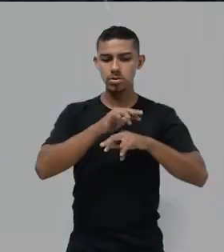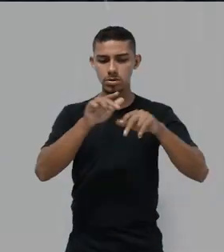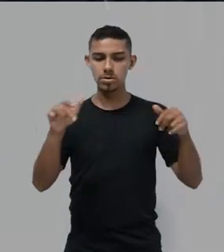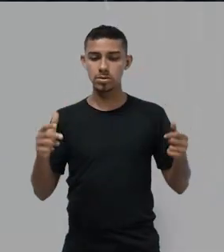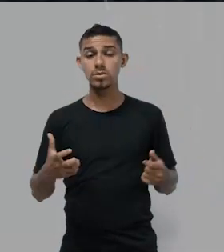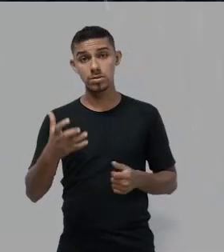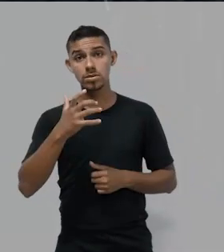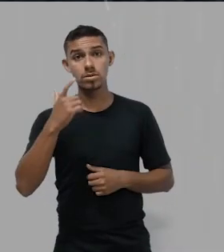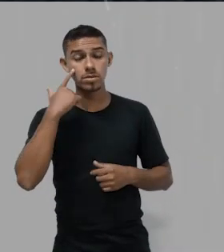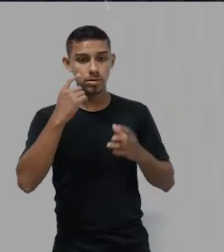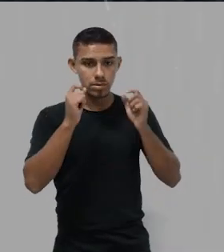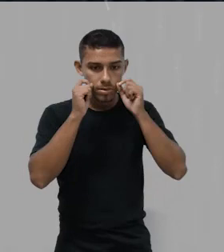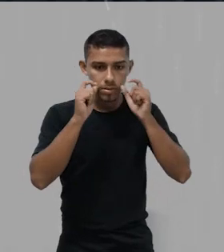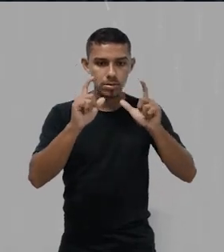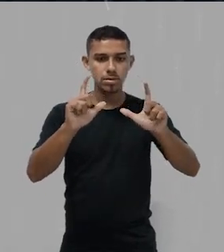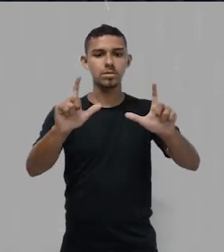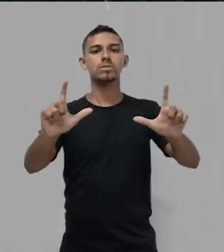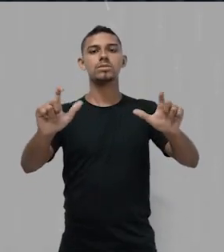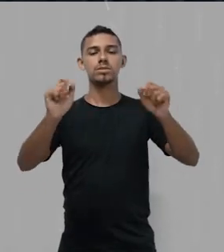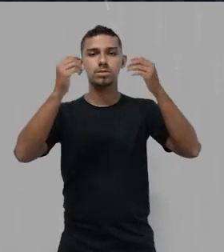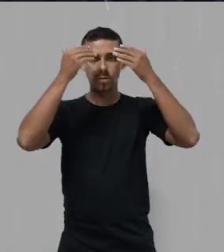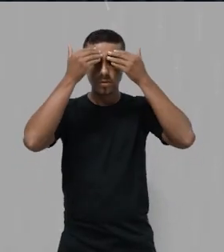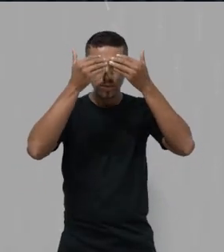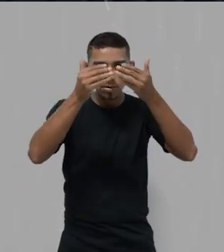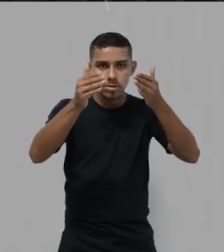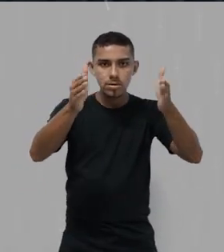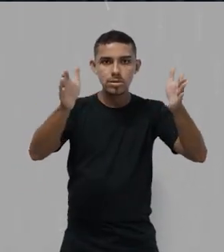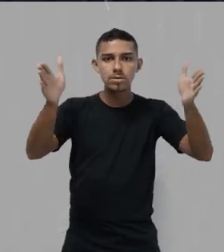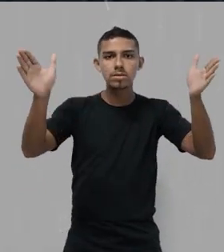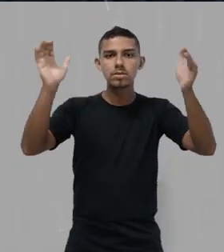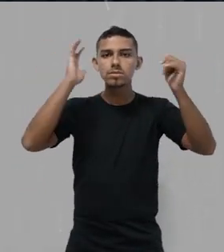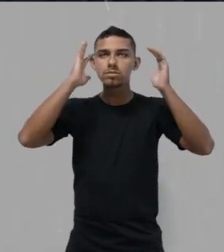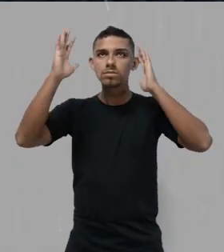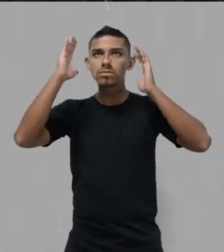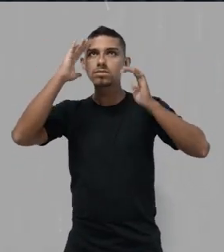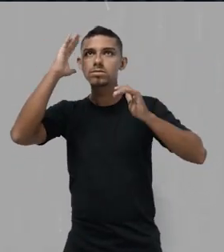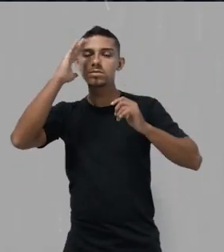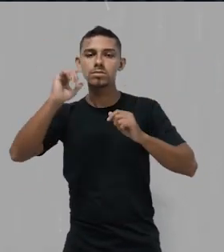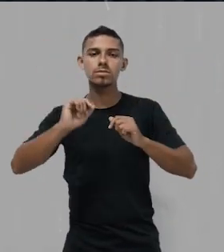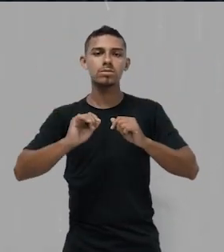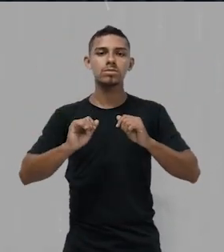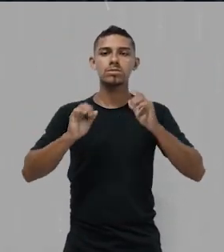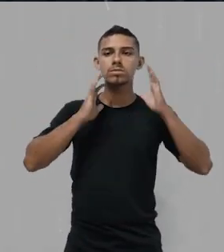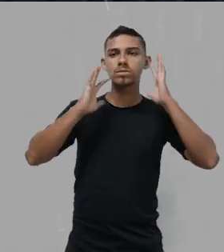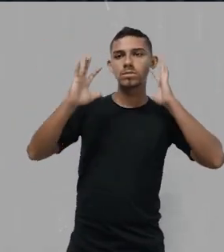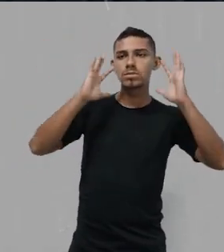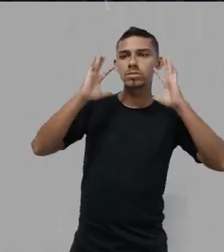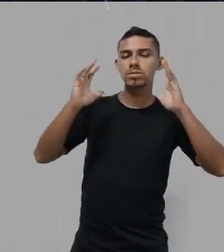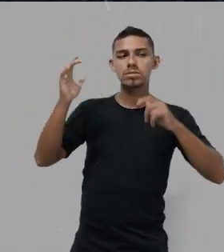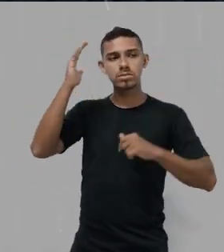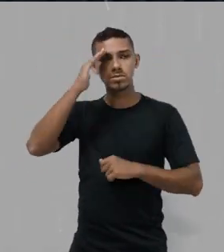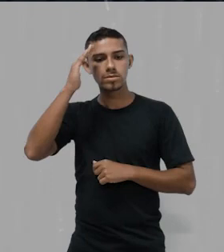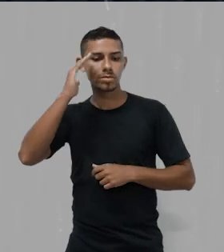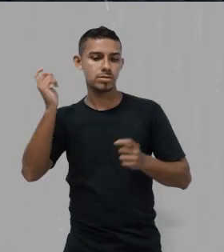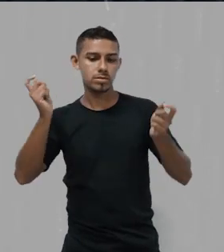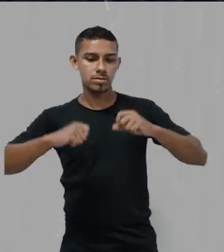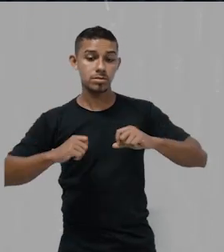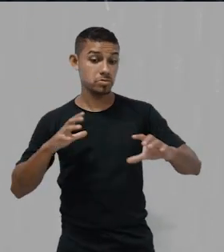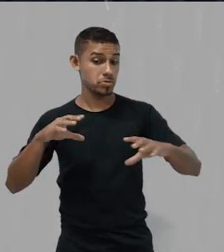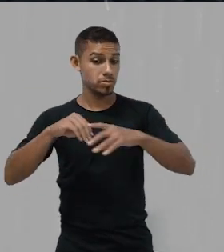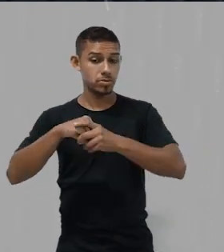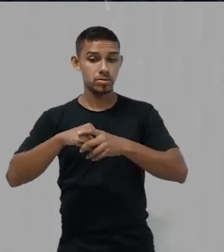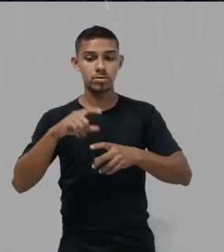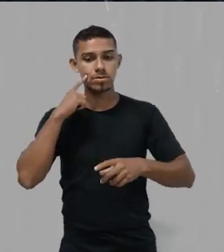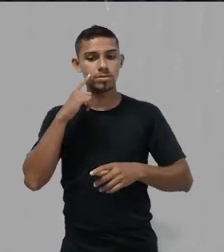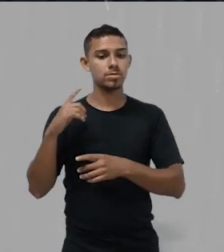vocês querem uma coisa mais figurativa. Abram essa percepção e vão aumentar mais o conceito e entender que os ganchos do cubismo